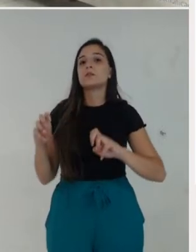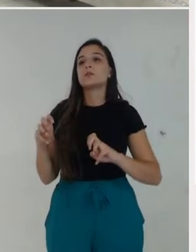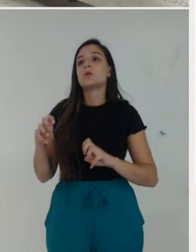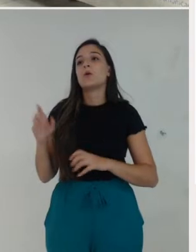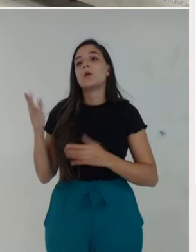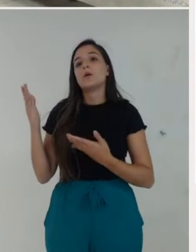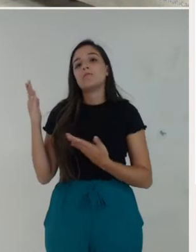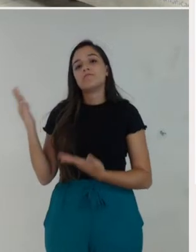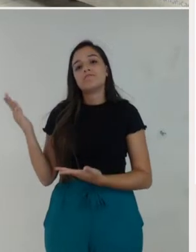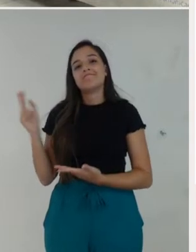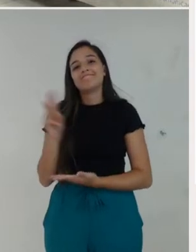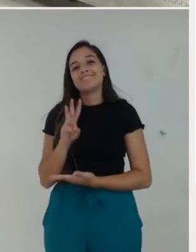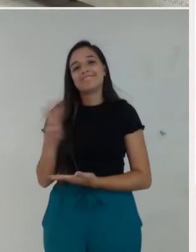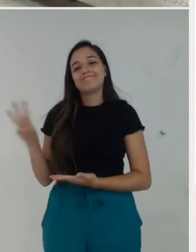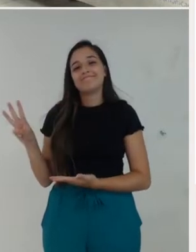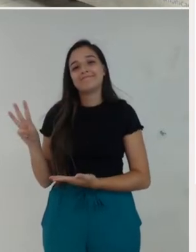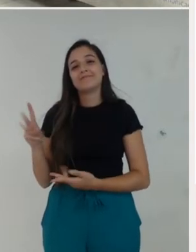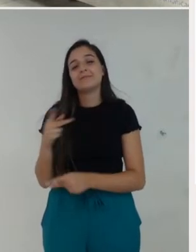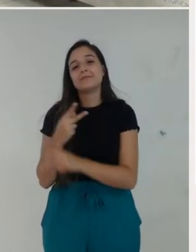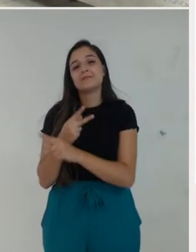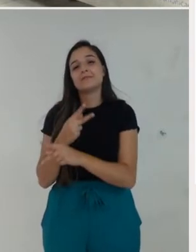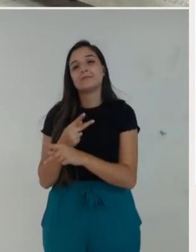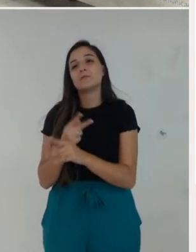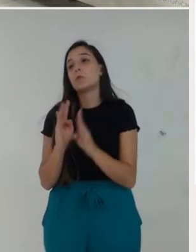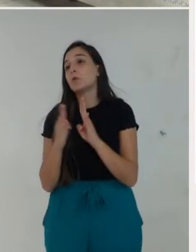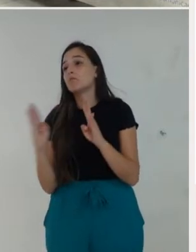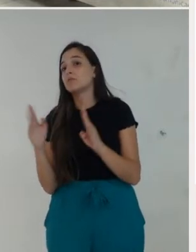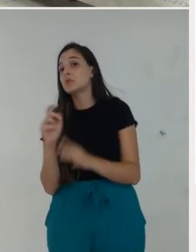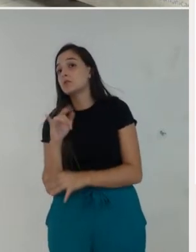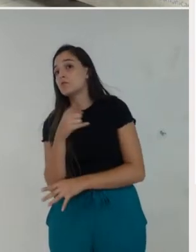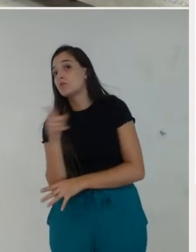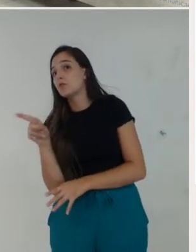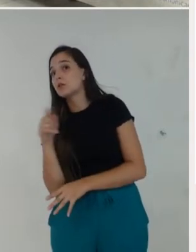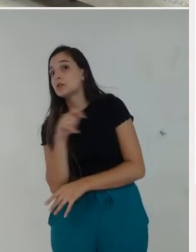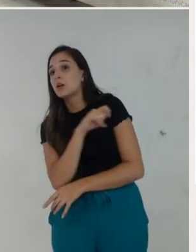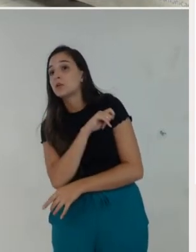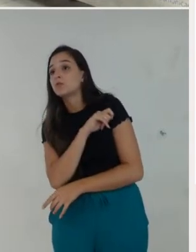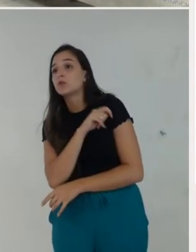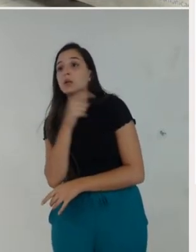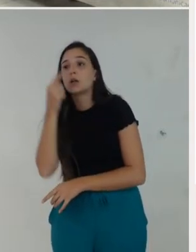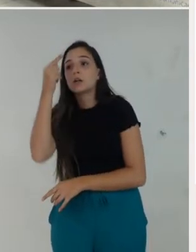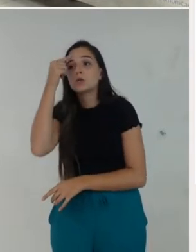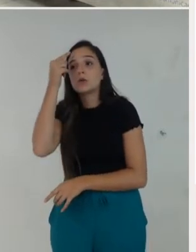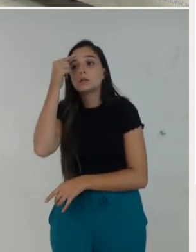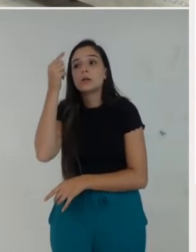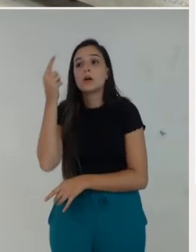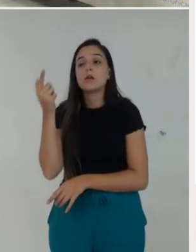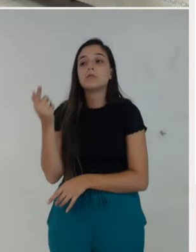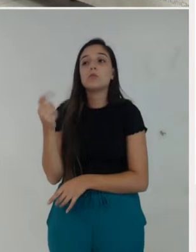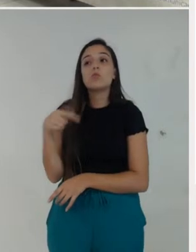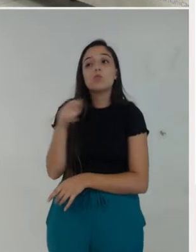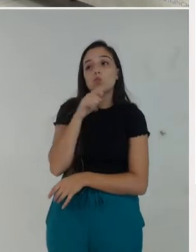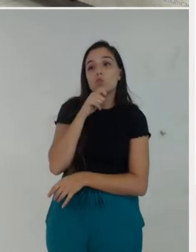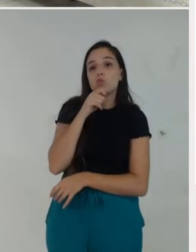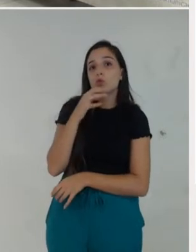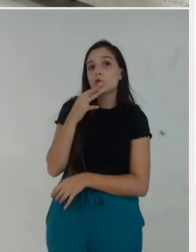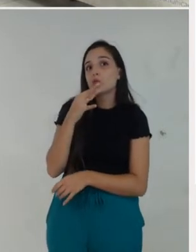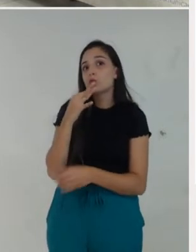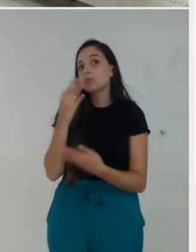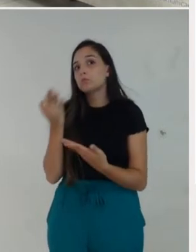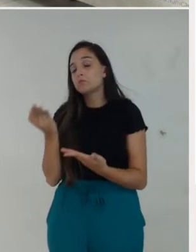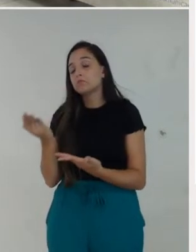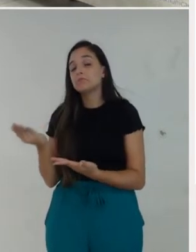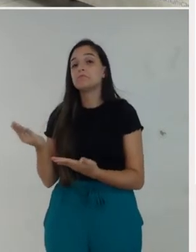biblioteca da Abreget para o caso de uma aluna da graduação, que não conheça porventura,